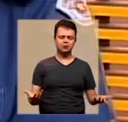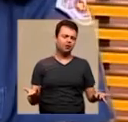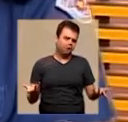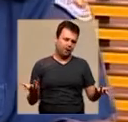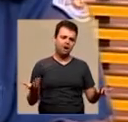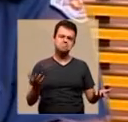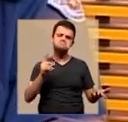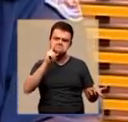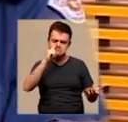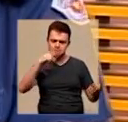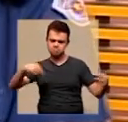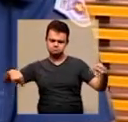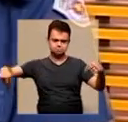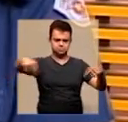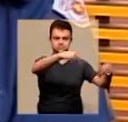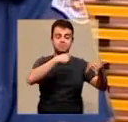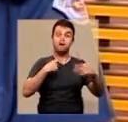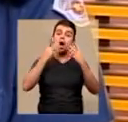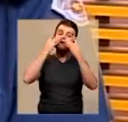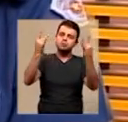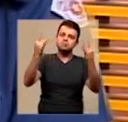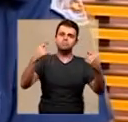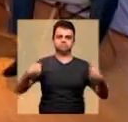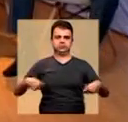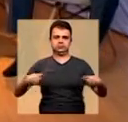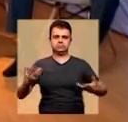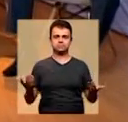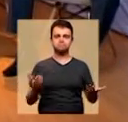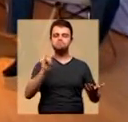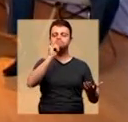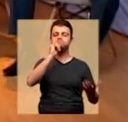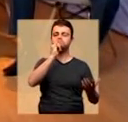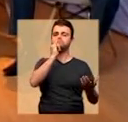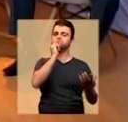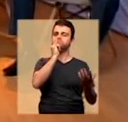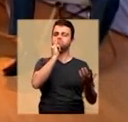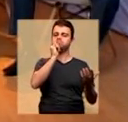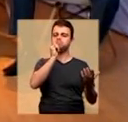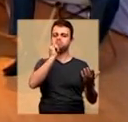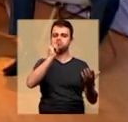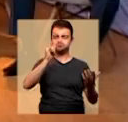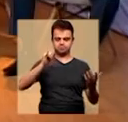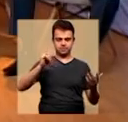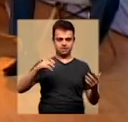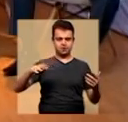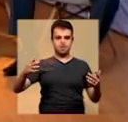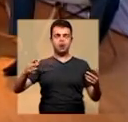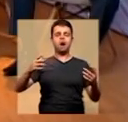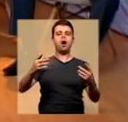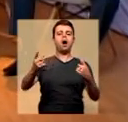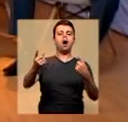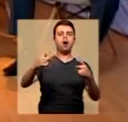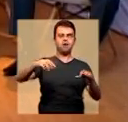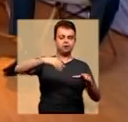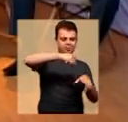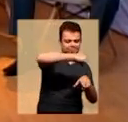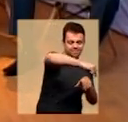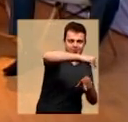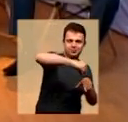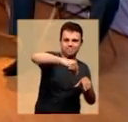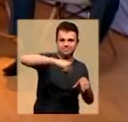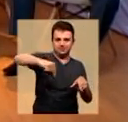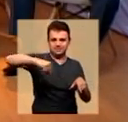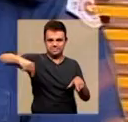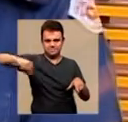esteja mais vulnerável, mas cabe a você adotar algumas posturas. Então, por exemplo, se você está numa via, num quarteirão que tem uma faixa